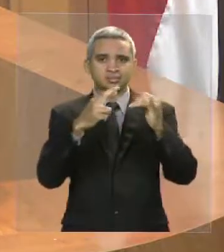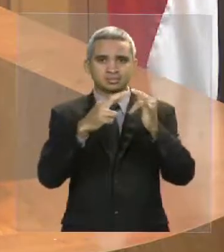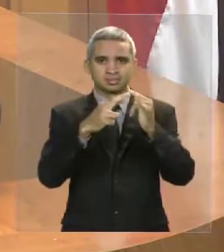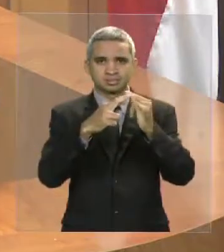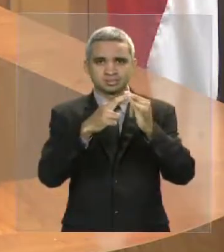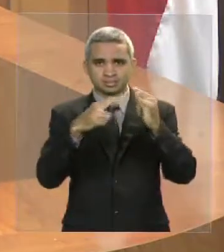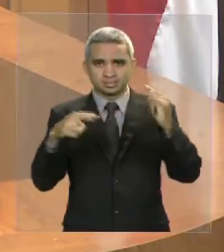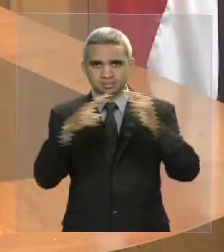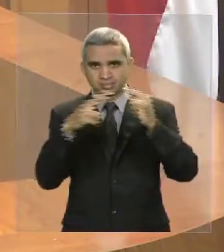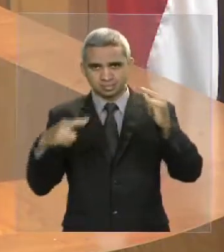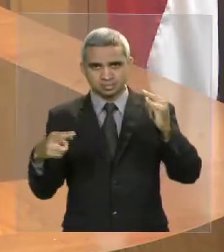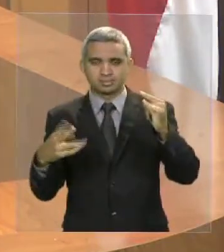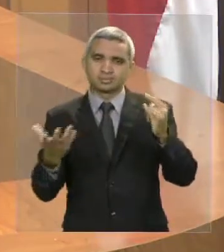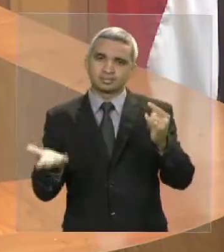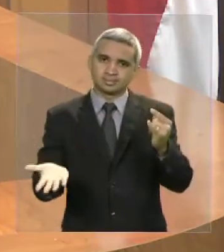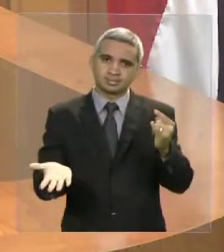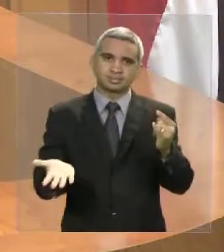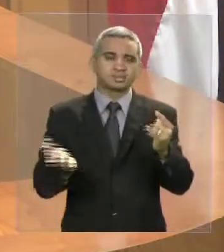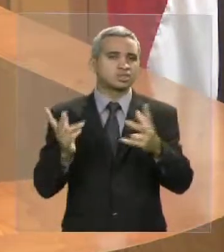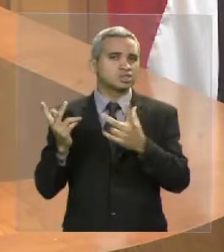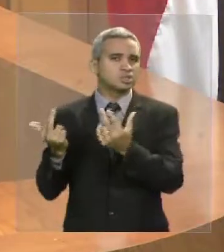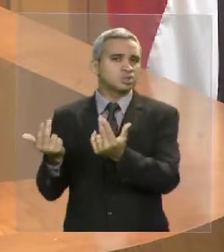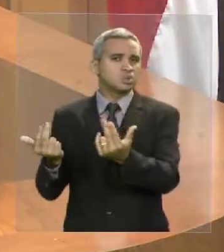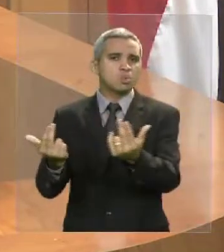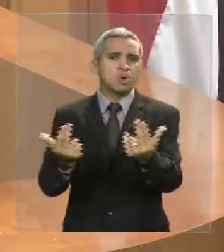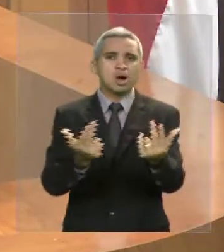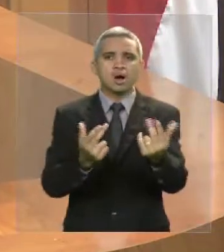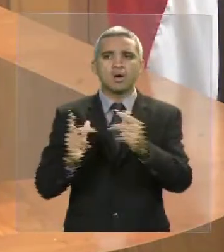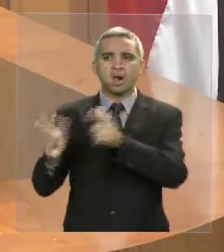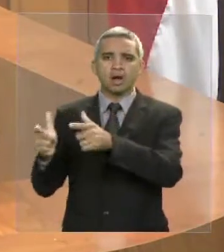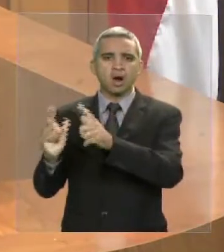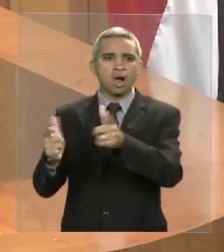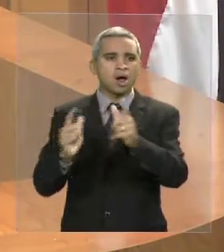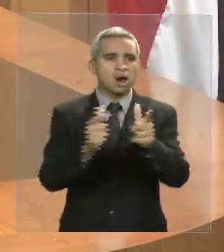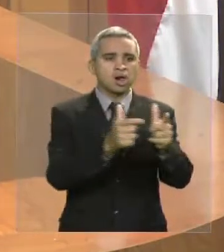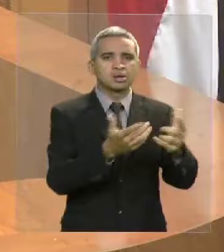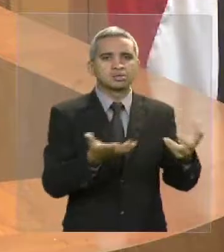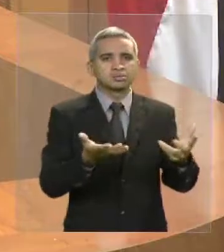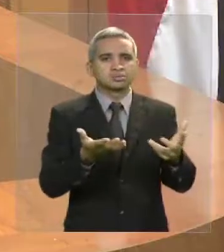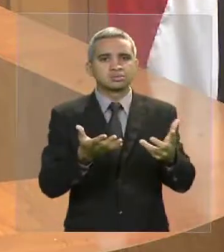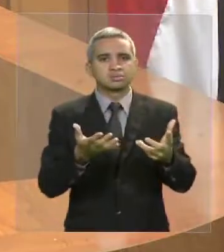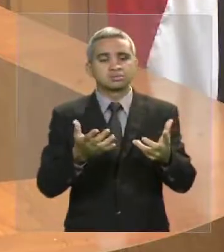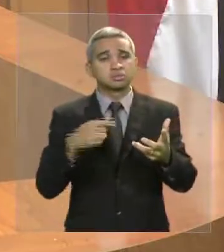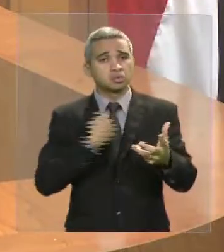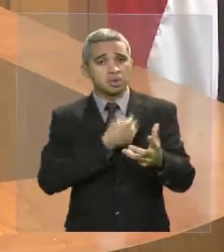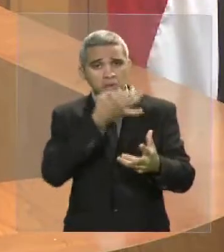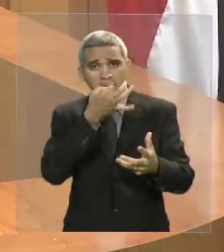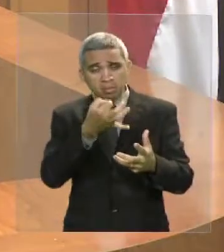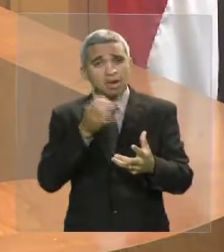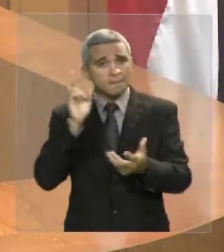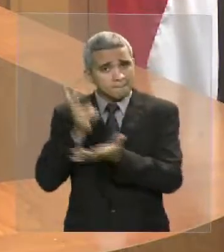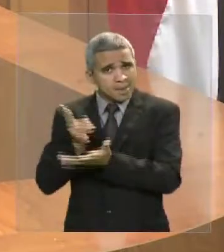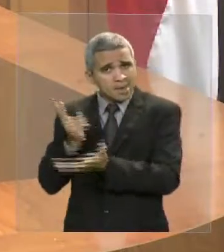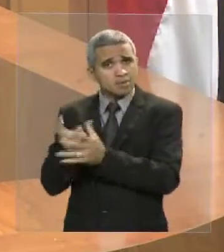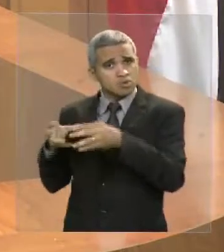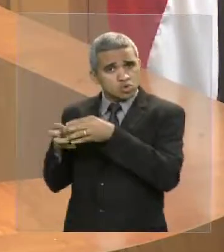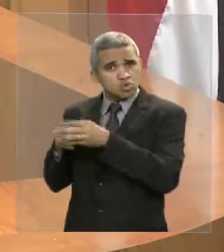estão agindo em um município, agem em outro município, o que pressupõe-se que seja a mesma quadrilha. Então, é